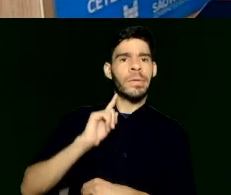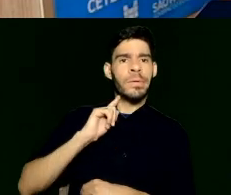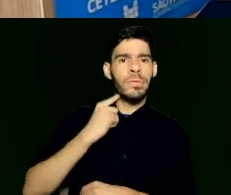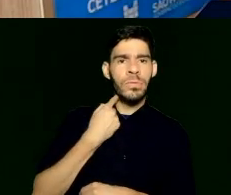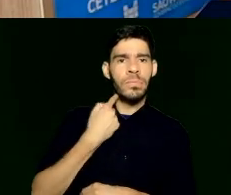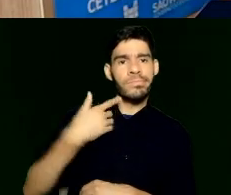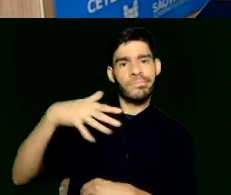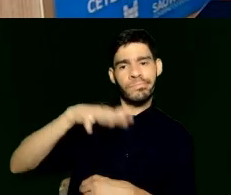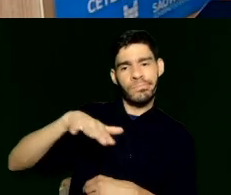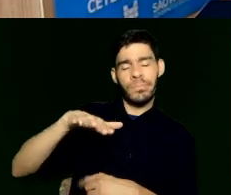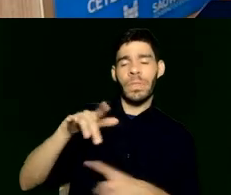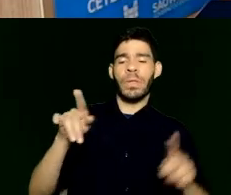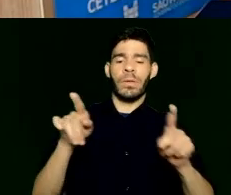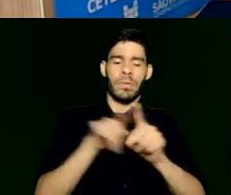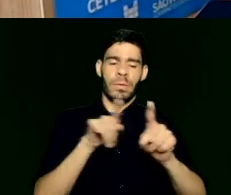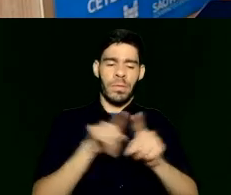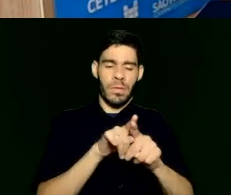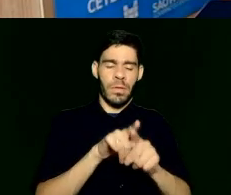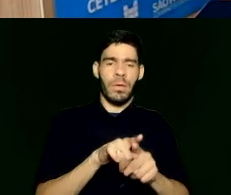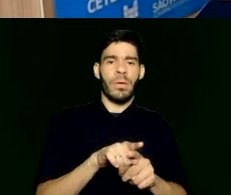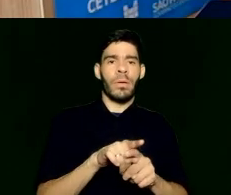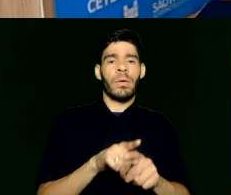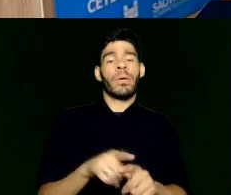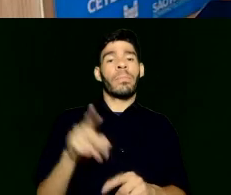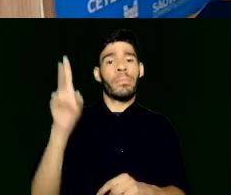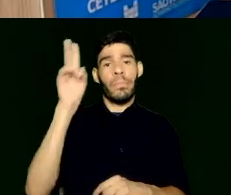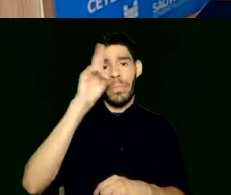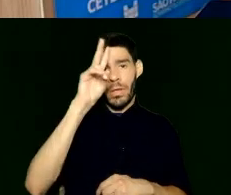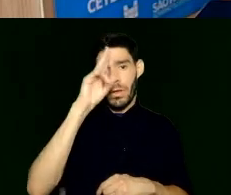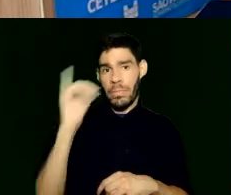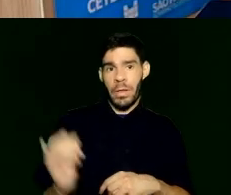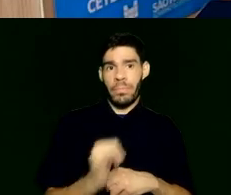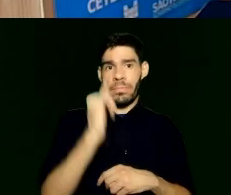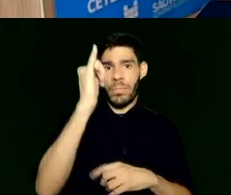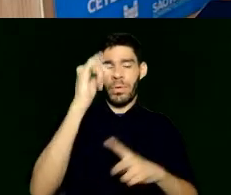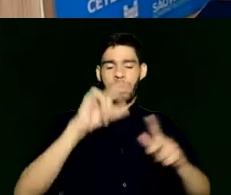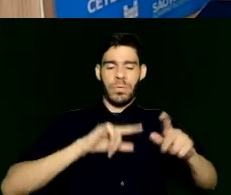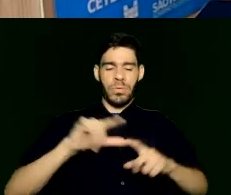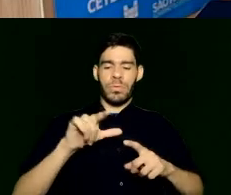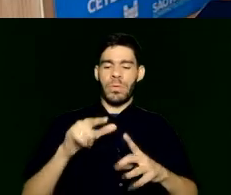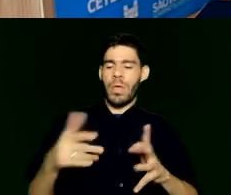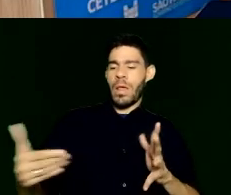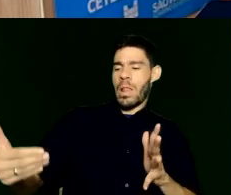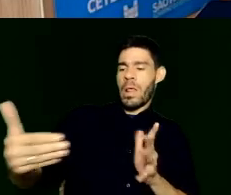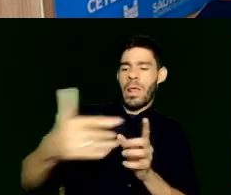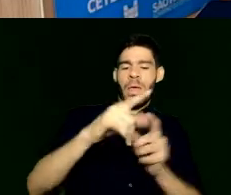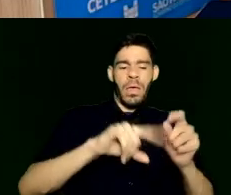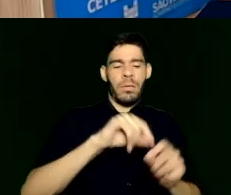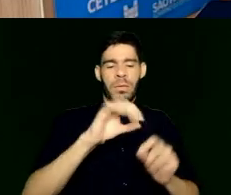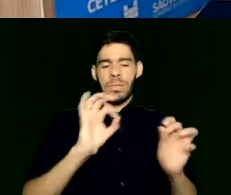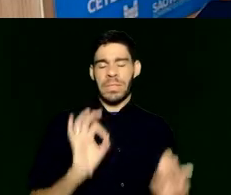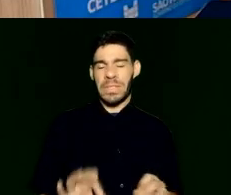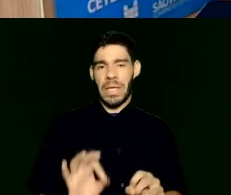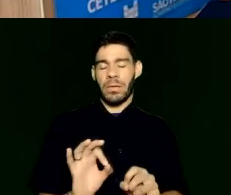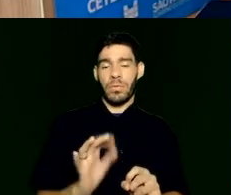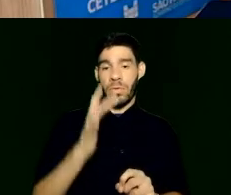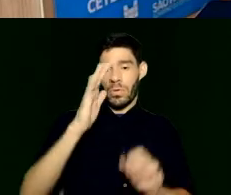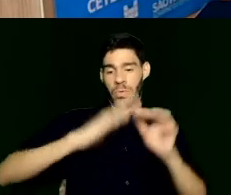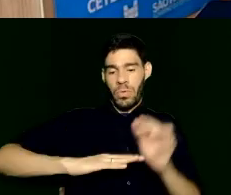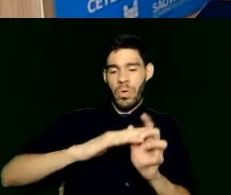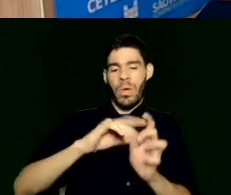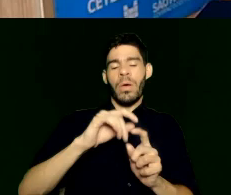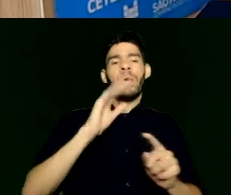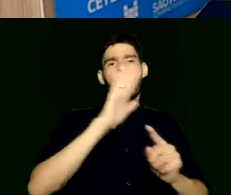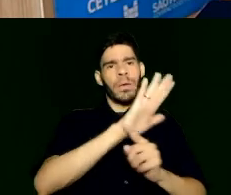da gestão de resíduos sólidos, mas também é importante frisar que trabalhamos com a questão da coleta seletiva.